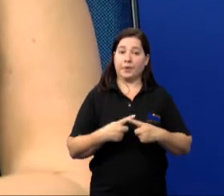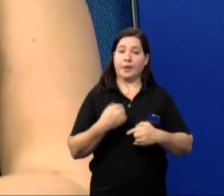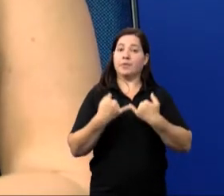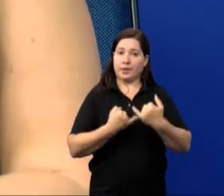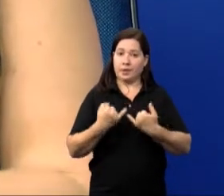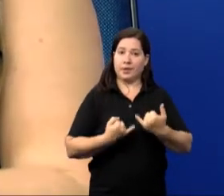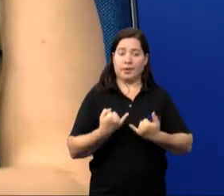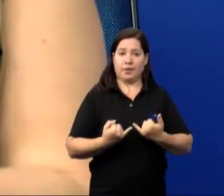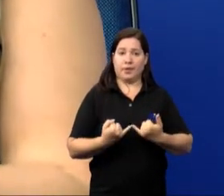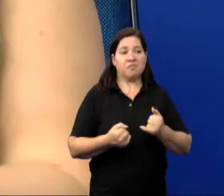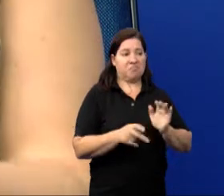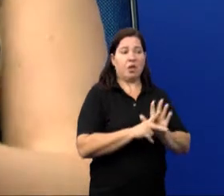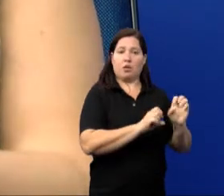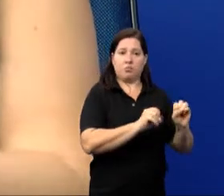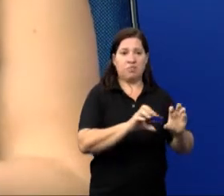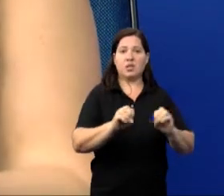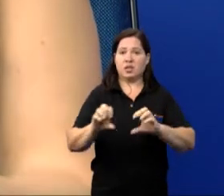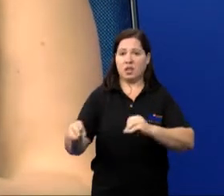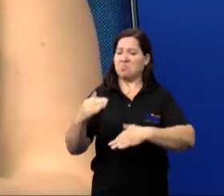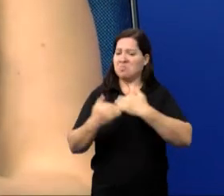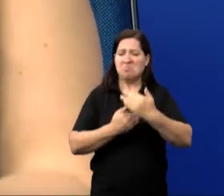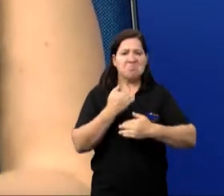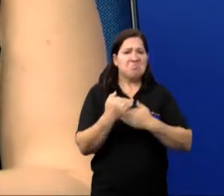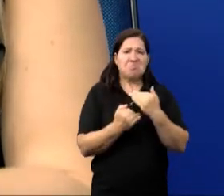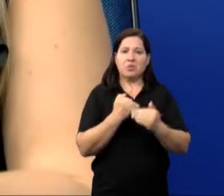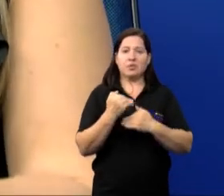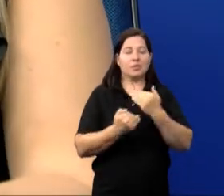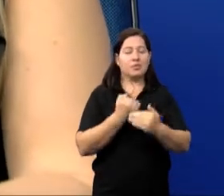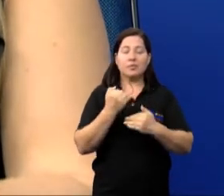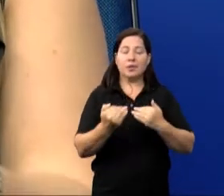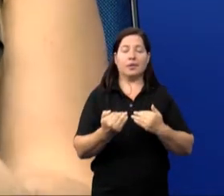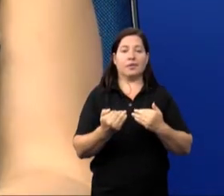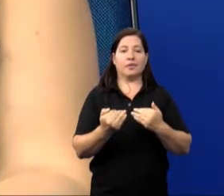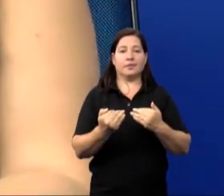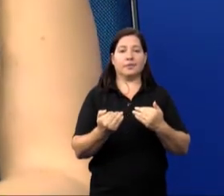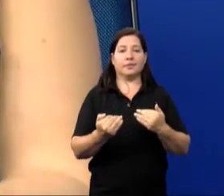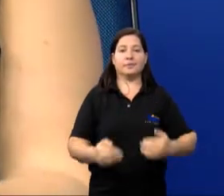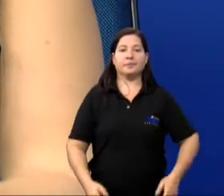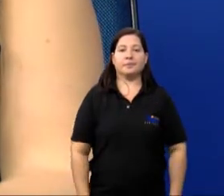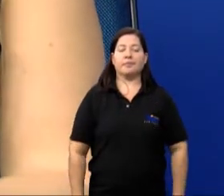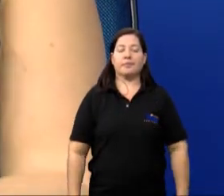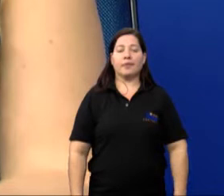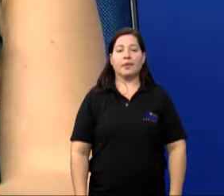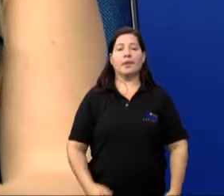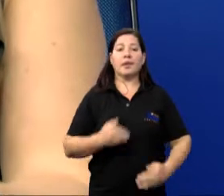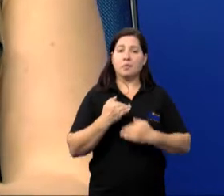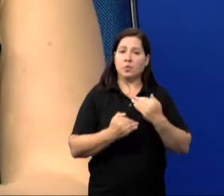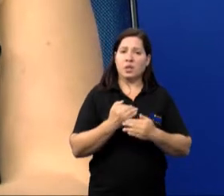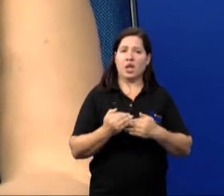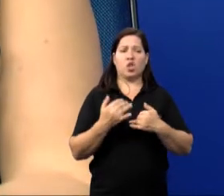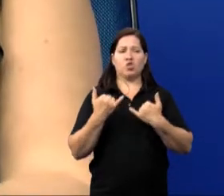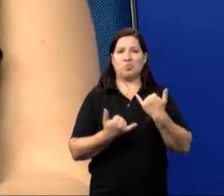ensina. É processual, está dentro dela, né? É esse processo de brincar. Quando a criança